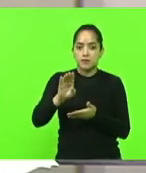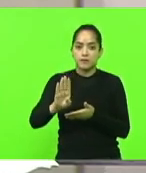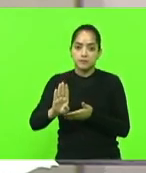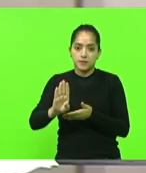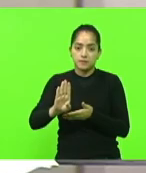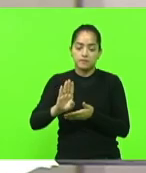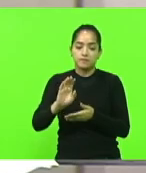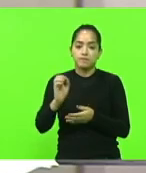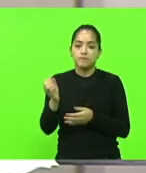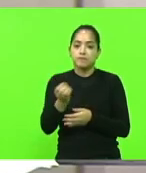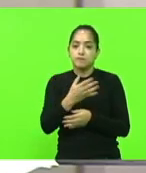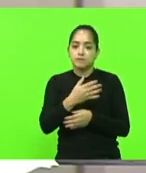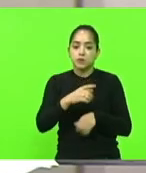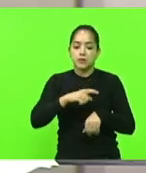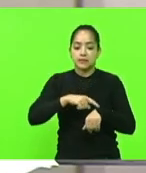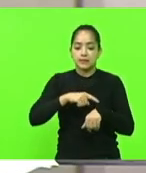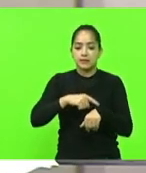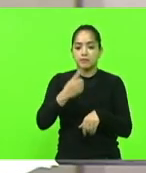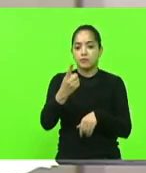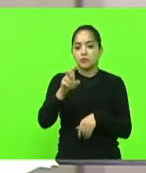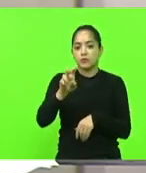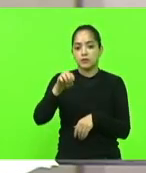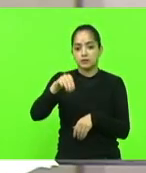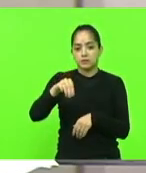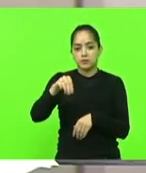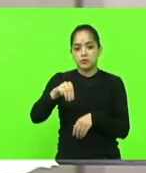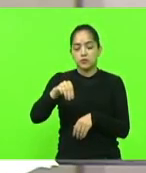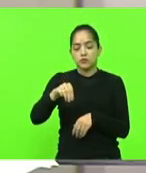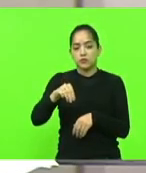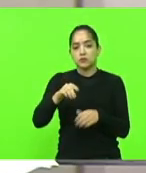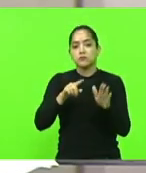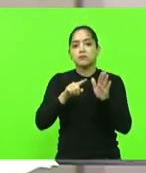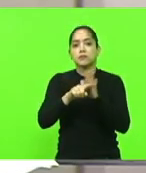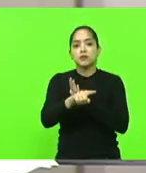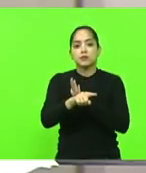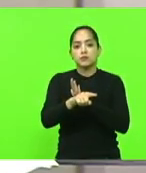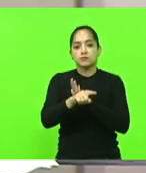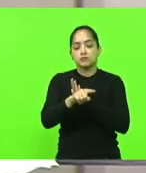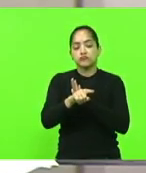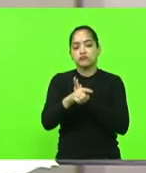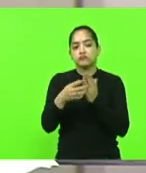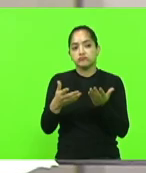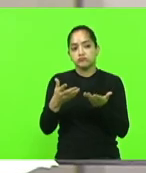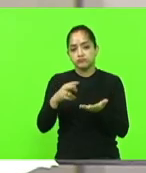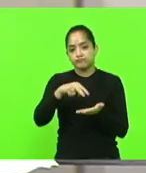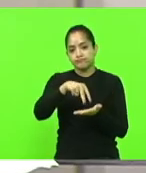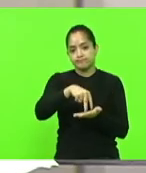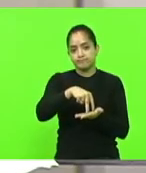Novo, por 15 minutos. Pergunto se alguém fará uso da palavra.